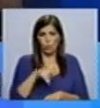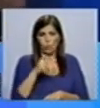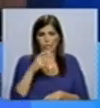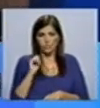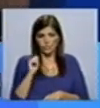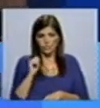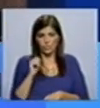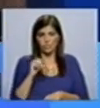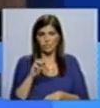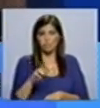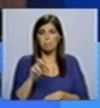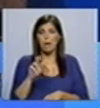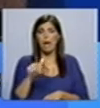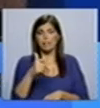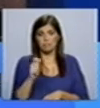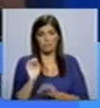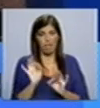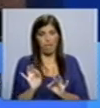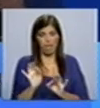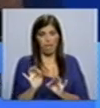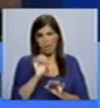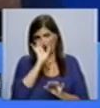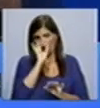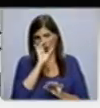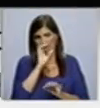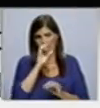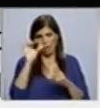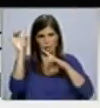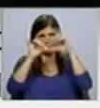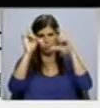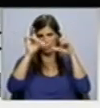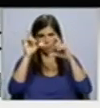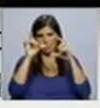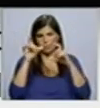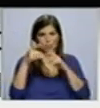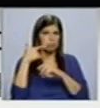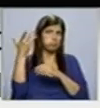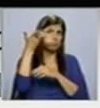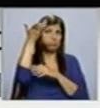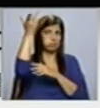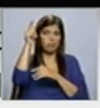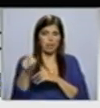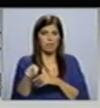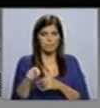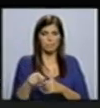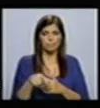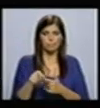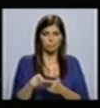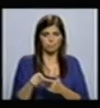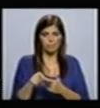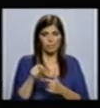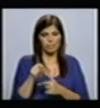uma imagem absolutamente extraordinária daquele que é a câmara fotográfica, se calhar mais extraordinária das missões marcianas e que se chama IRISE,